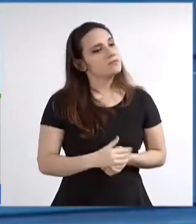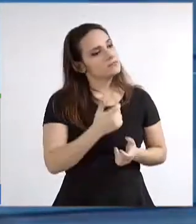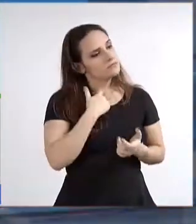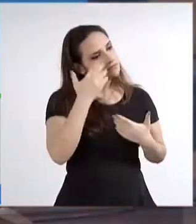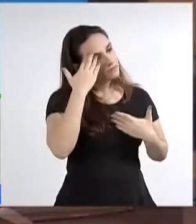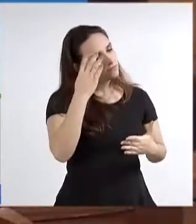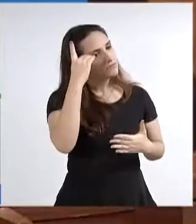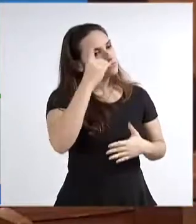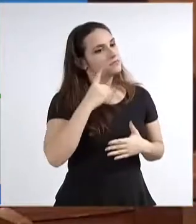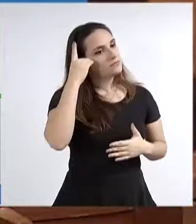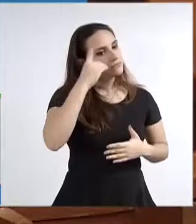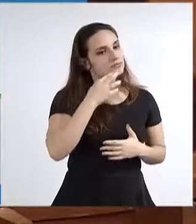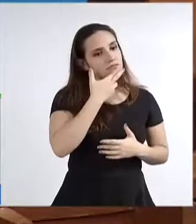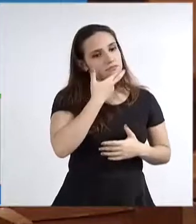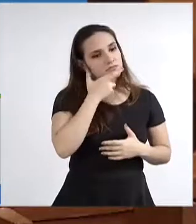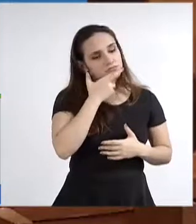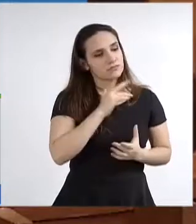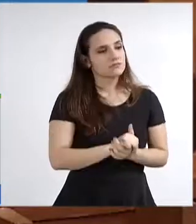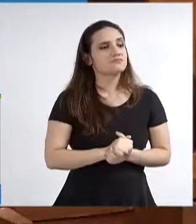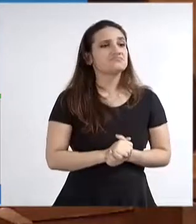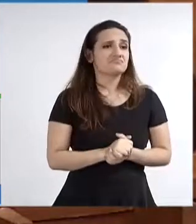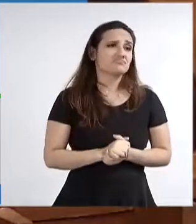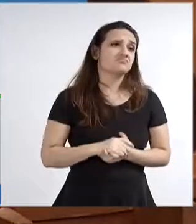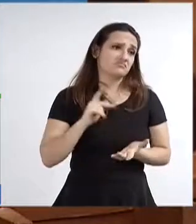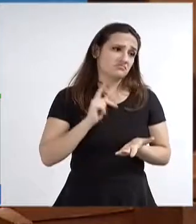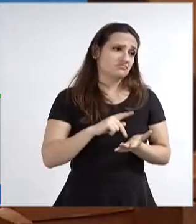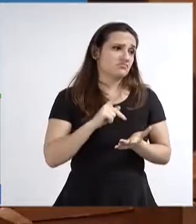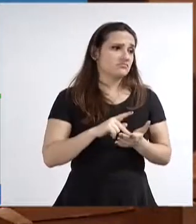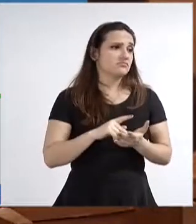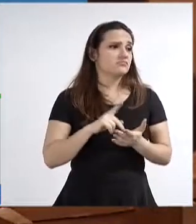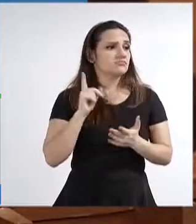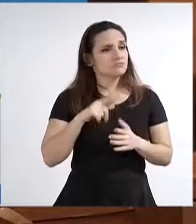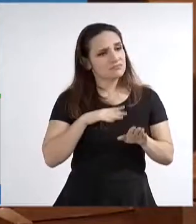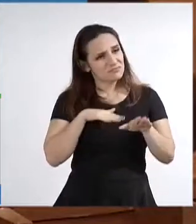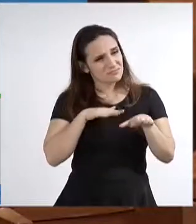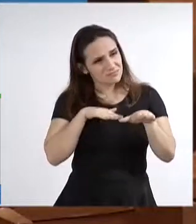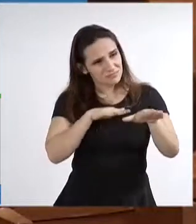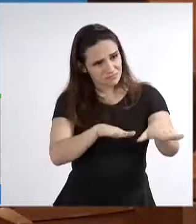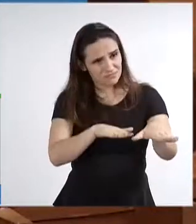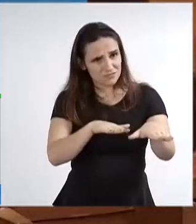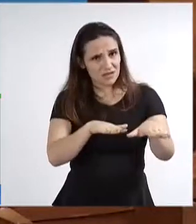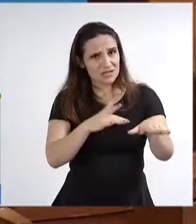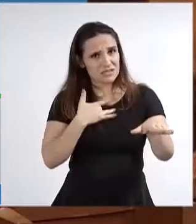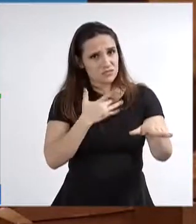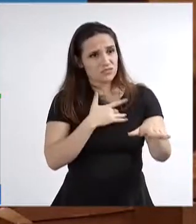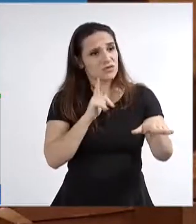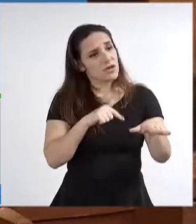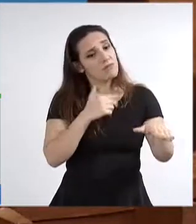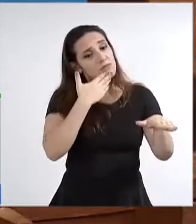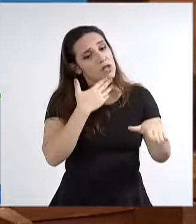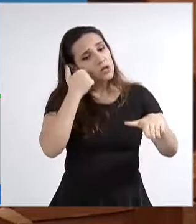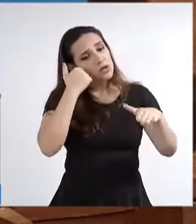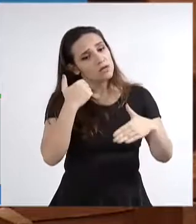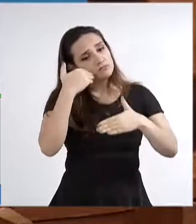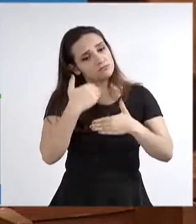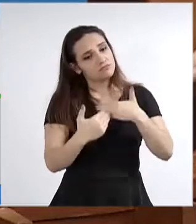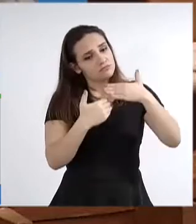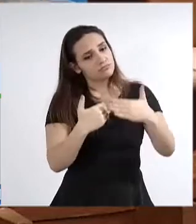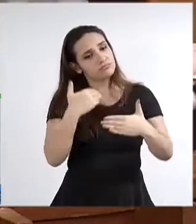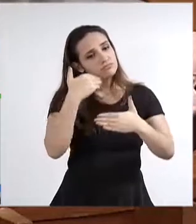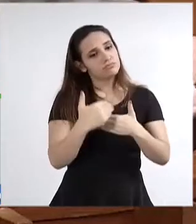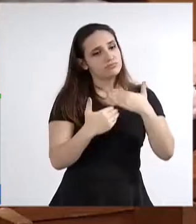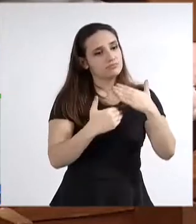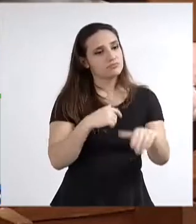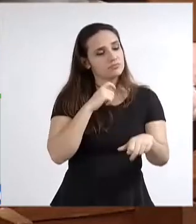agradeço, deputado Renato Câmara, e efetivamente as caravanas é um processo de aperfeiçoamento. O nosso secretário de Saúde, Geraldo Resende,